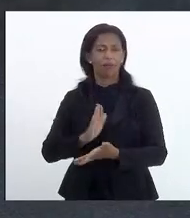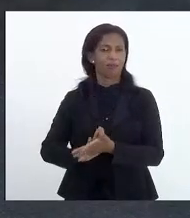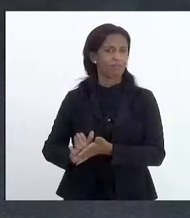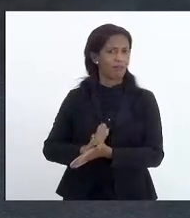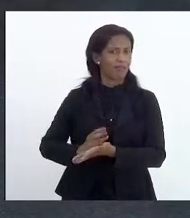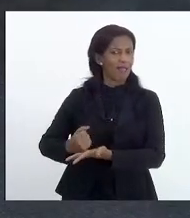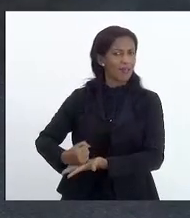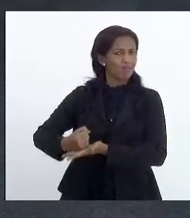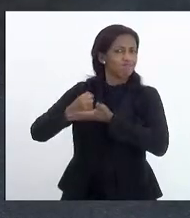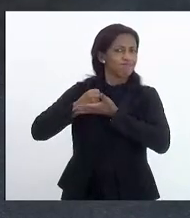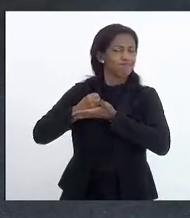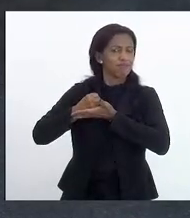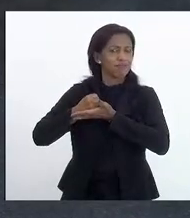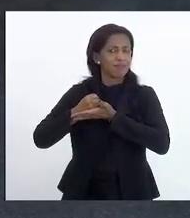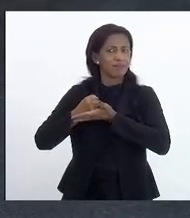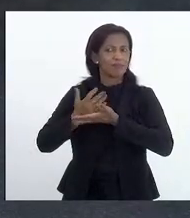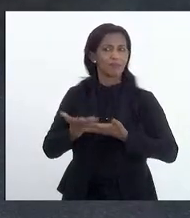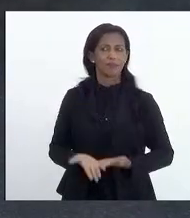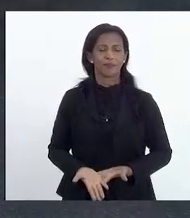não tinham